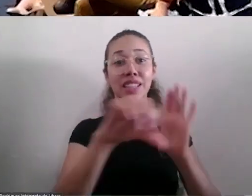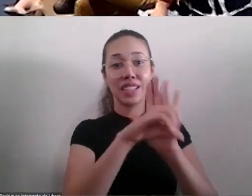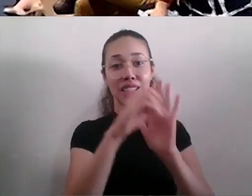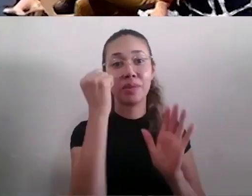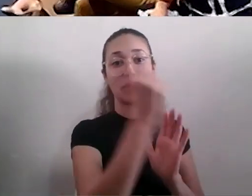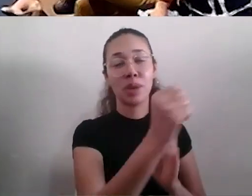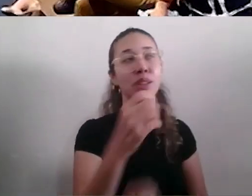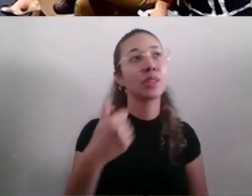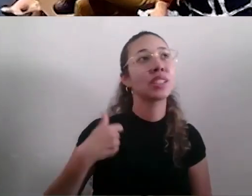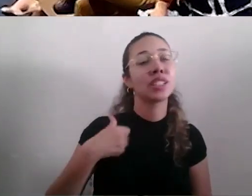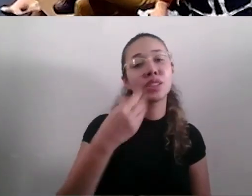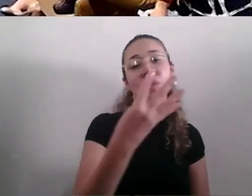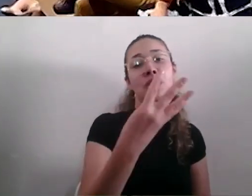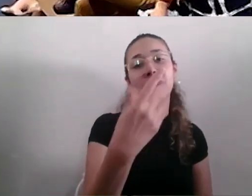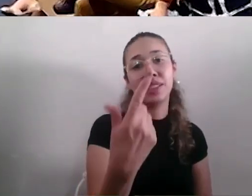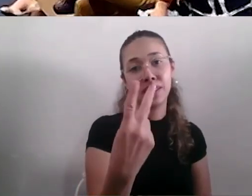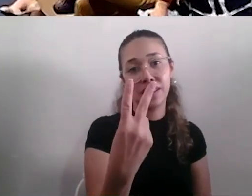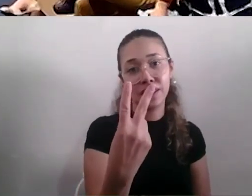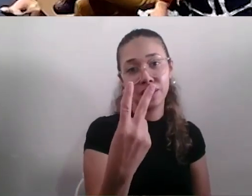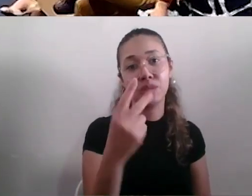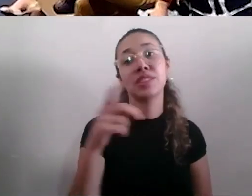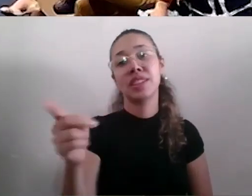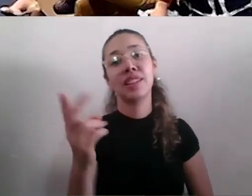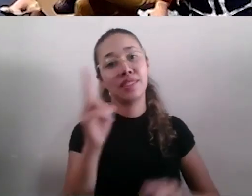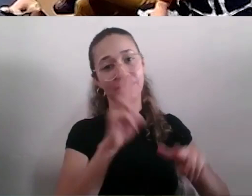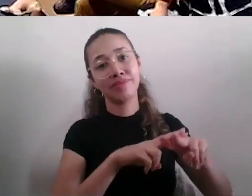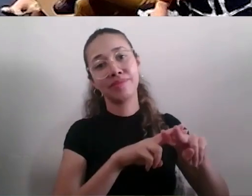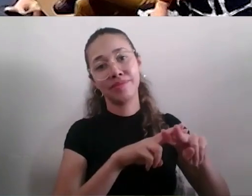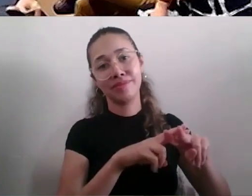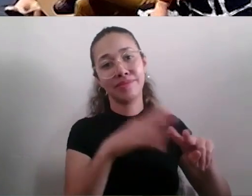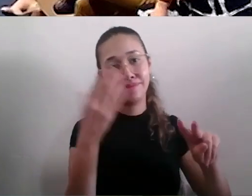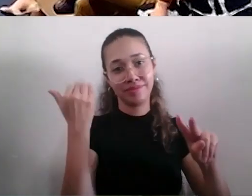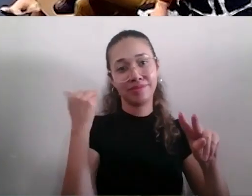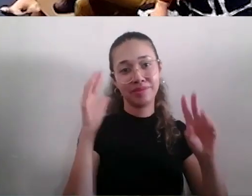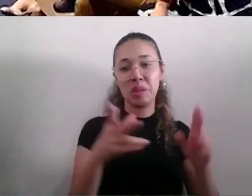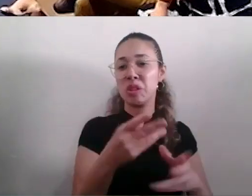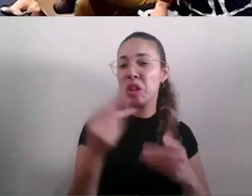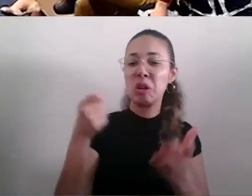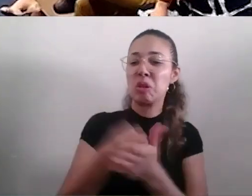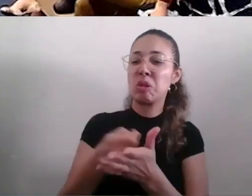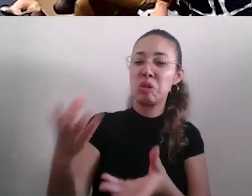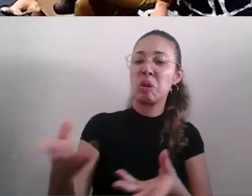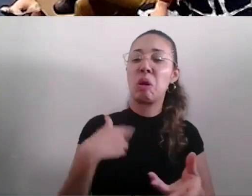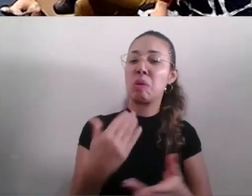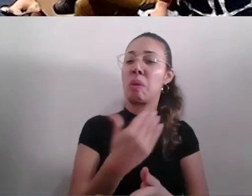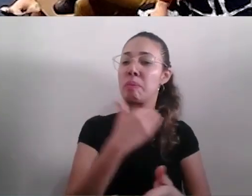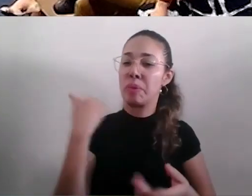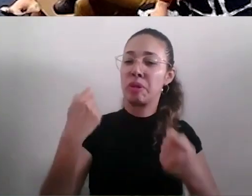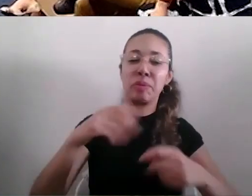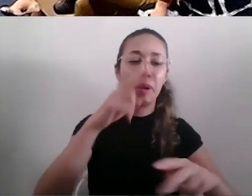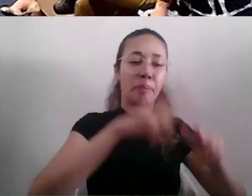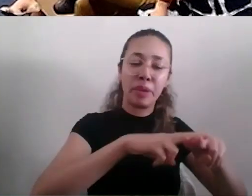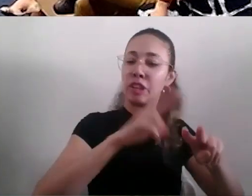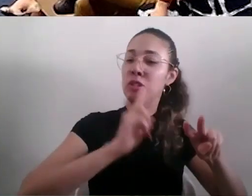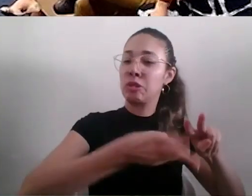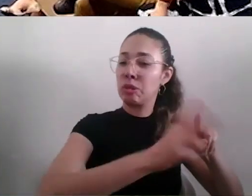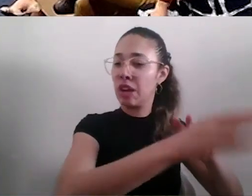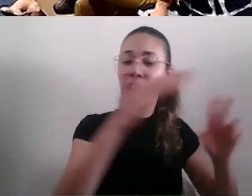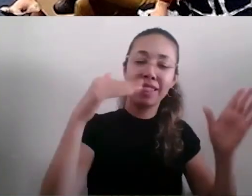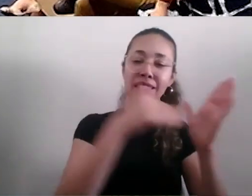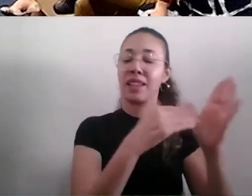coisa. E as pessoas dizendo: ele tinha que ter morrido na prisão, e por que a gente não tem pena de morte no Brasil? E aí diziam essa frase, que é uma